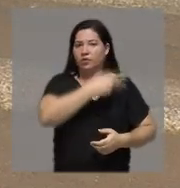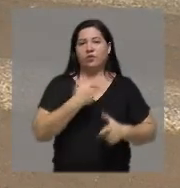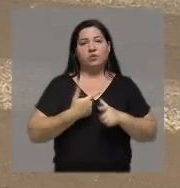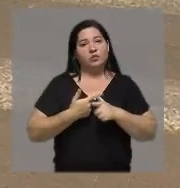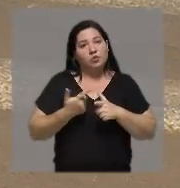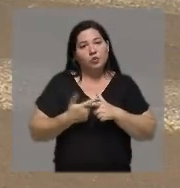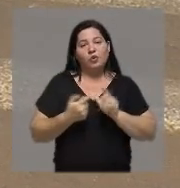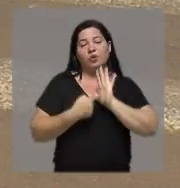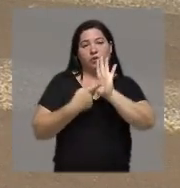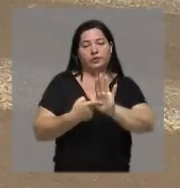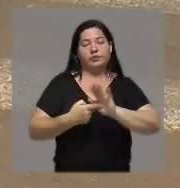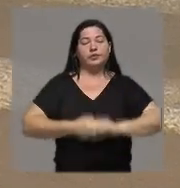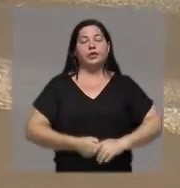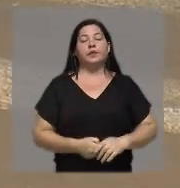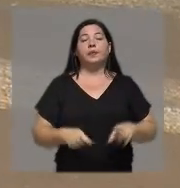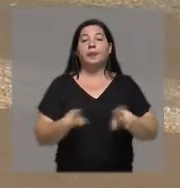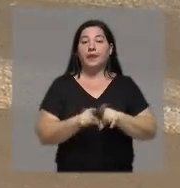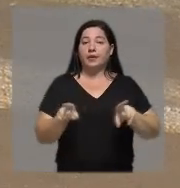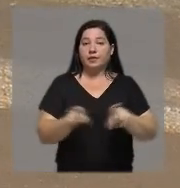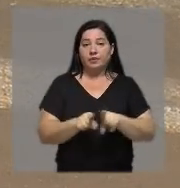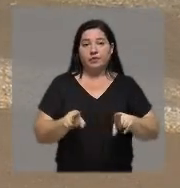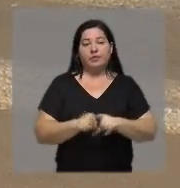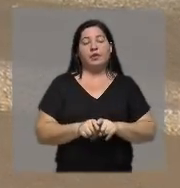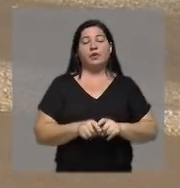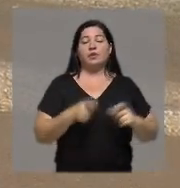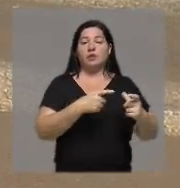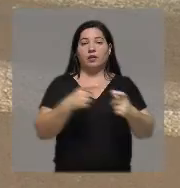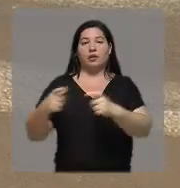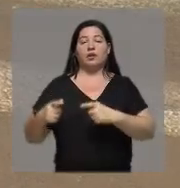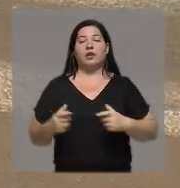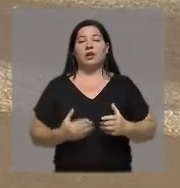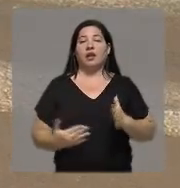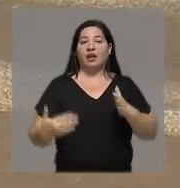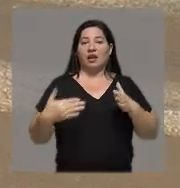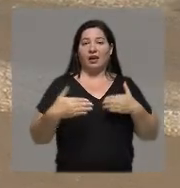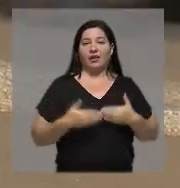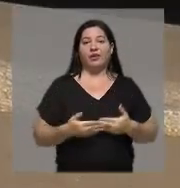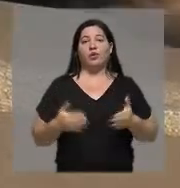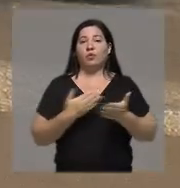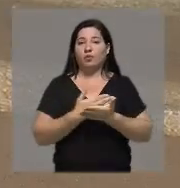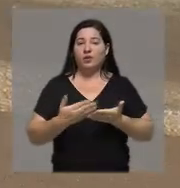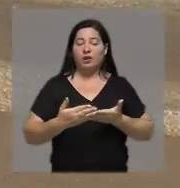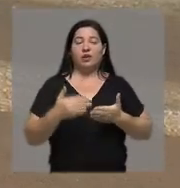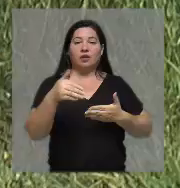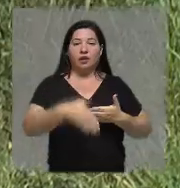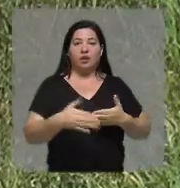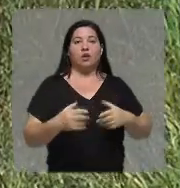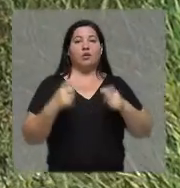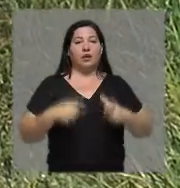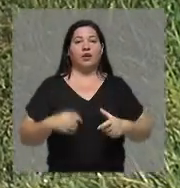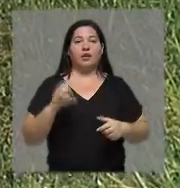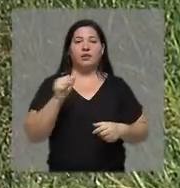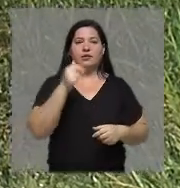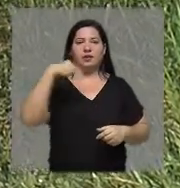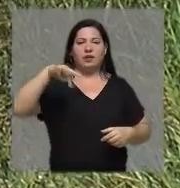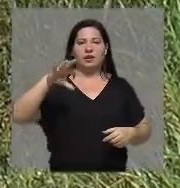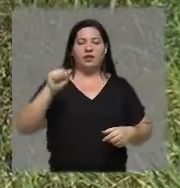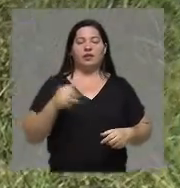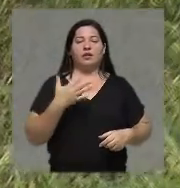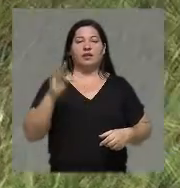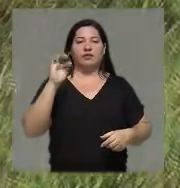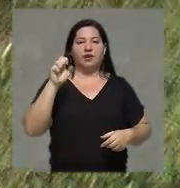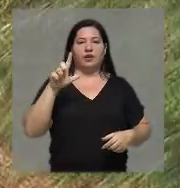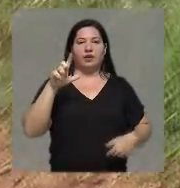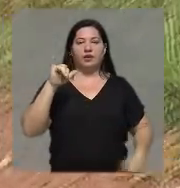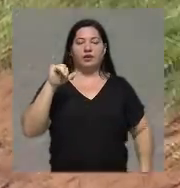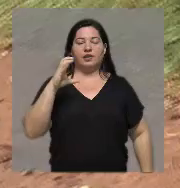problemas. Todos os buracos também, aqui a entrada do bairro, que está comprometendo bastante, é que a entrada do bairro, aqui do Jardim Santa Felicidade, Jardim Júlia,